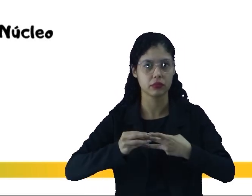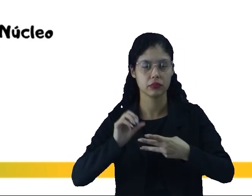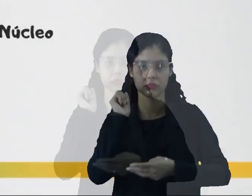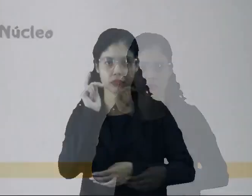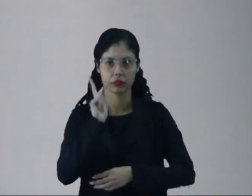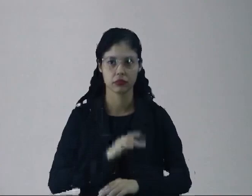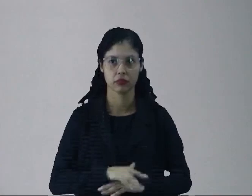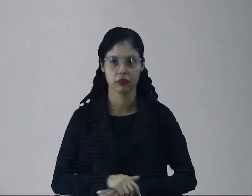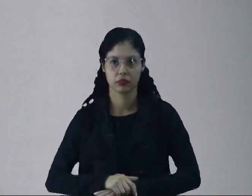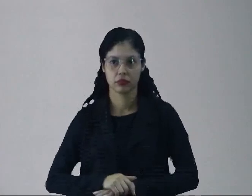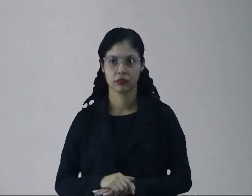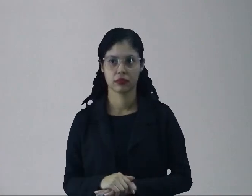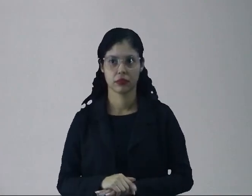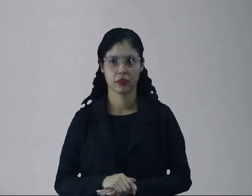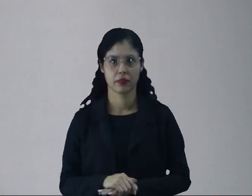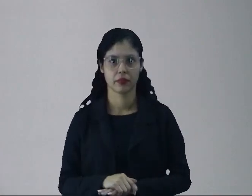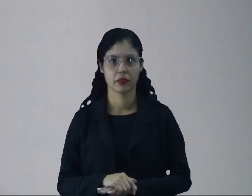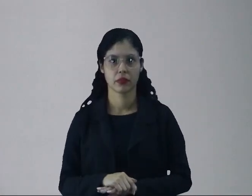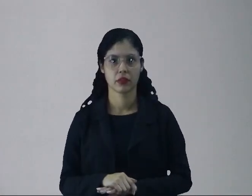ok?